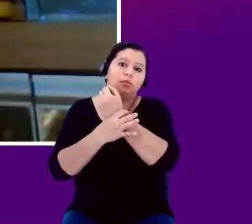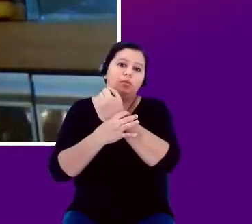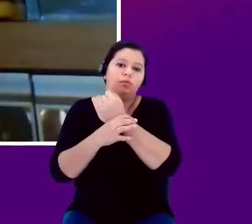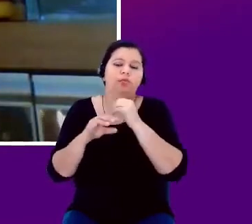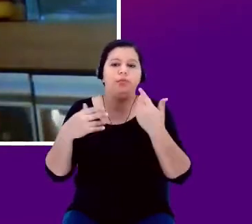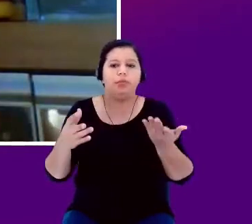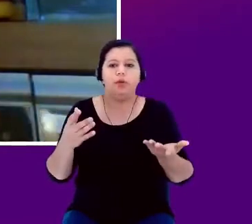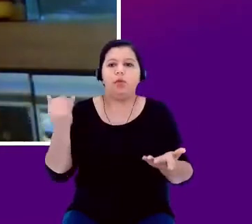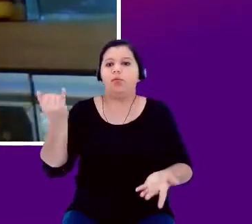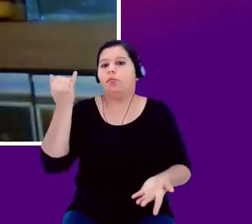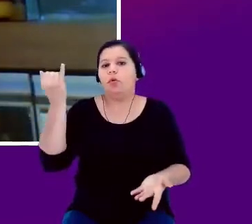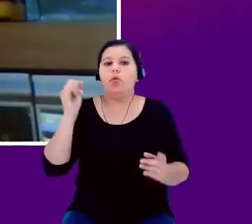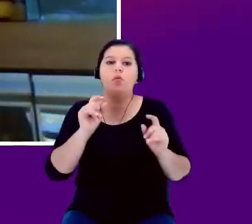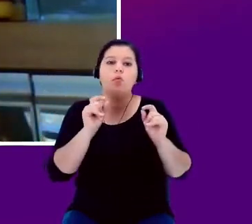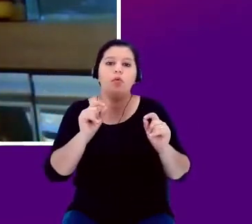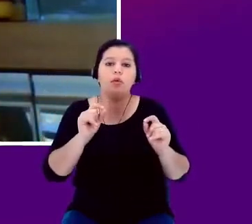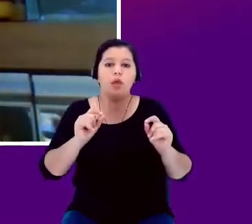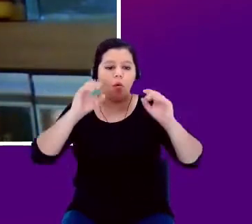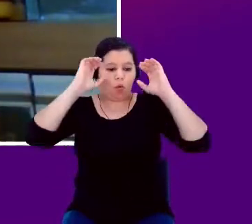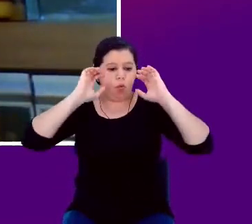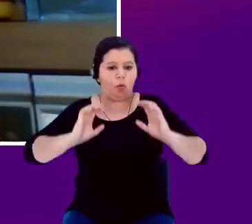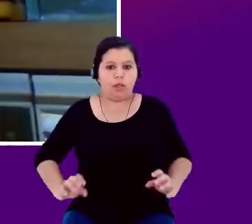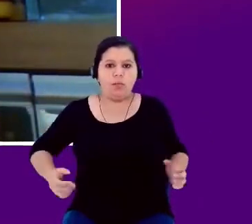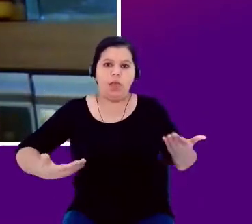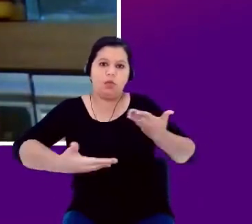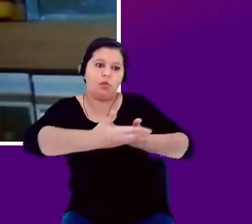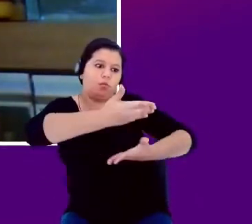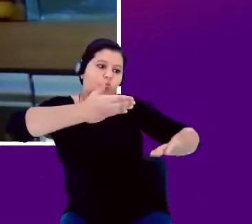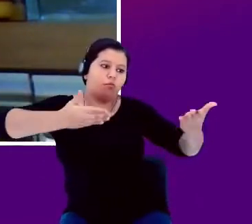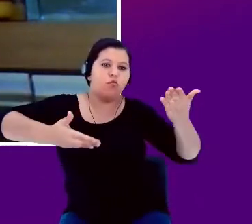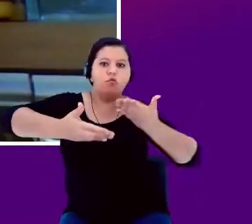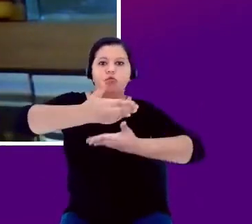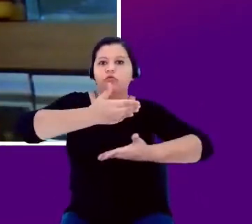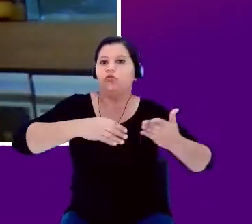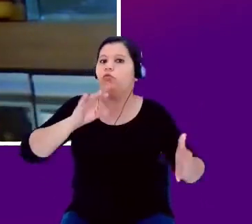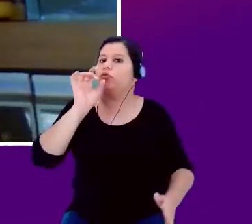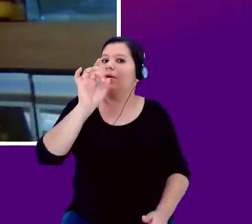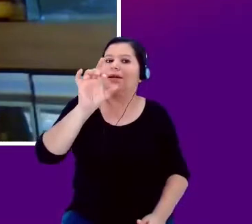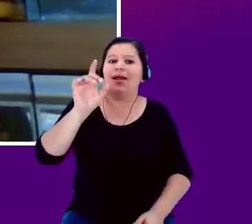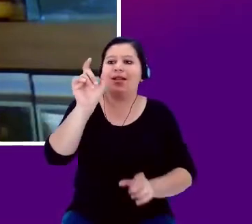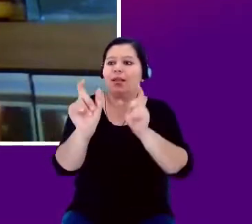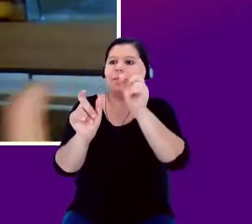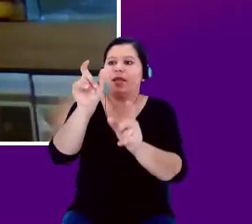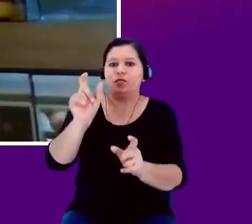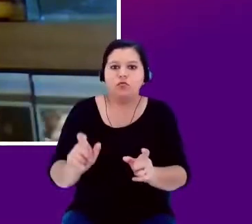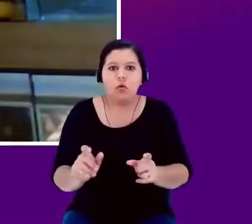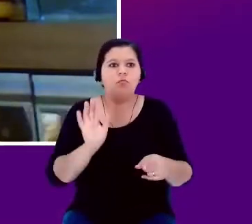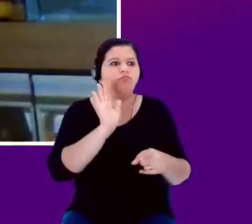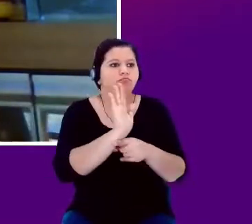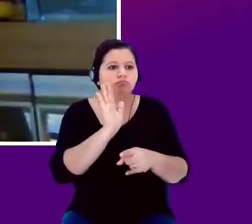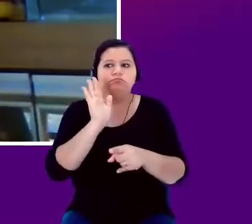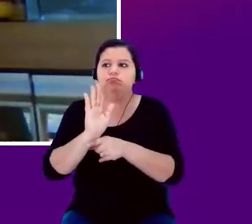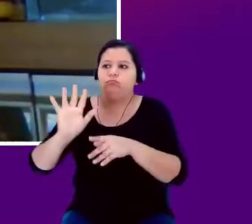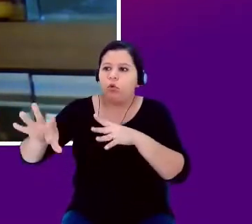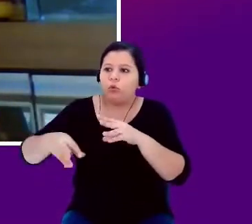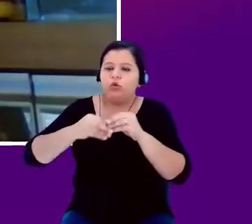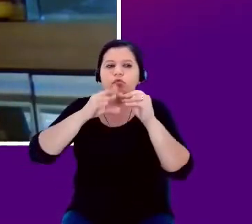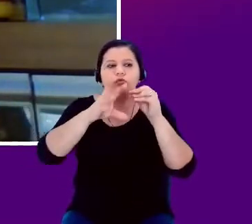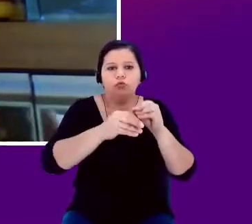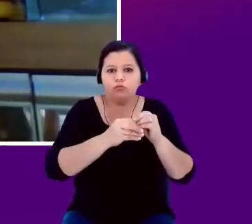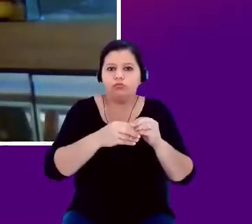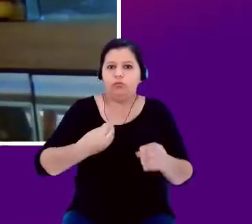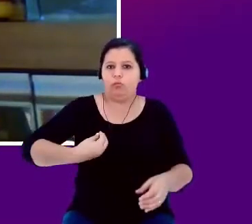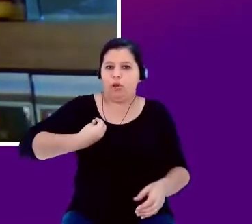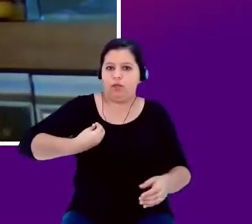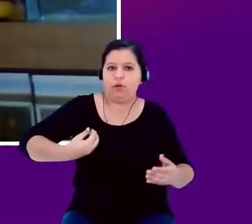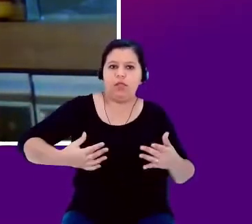o mutualismo, que é esse princípio que cada pessoa contribui com um pouco, a partir daí cria-se uma participação solidária